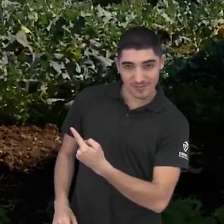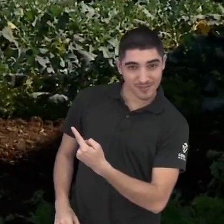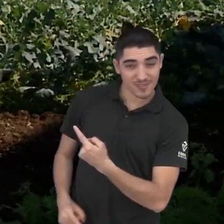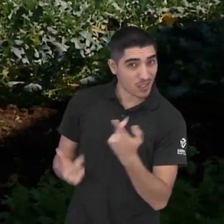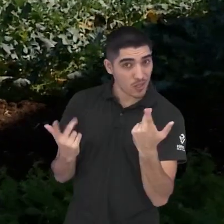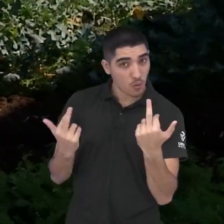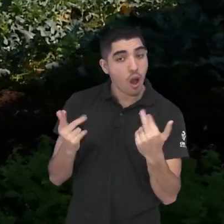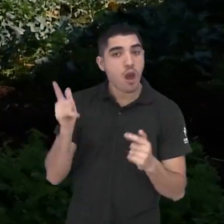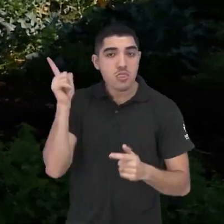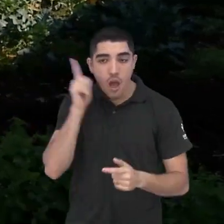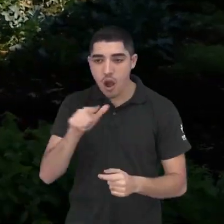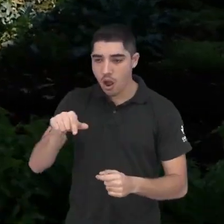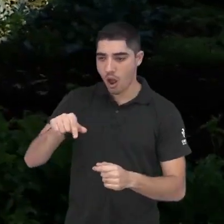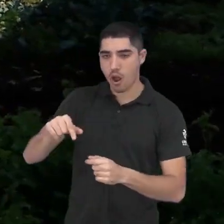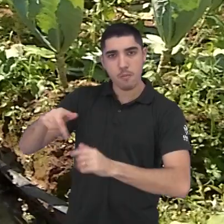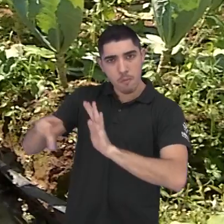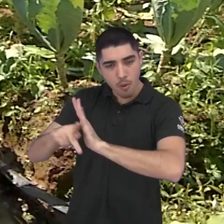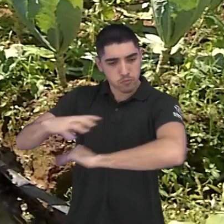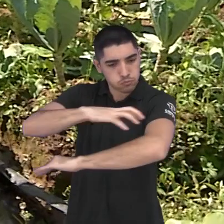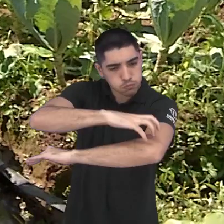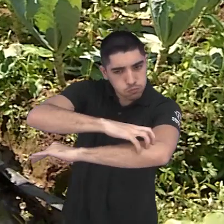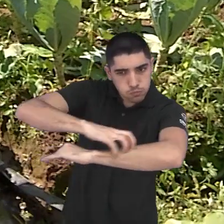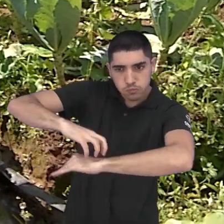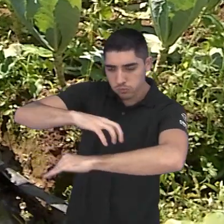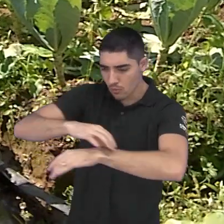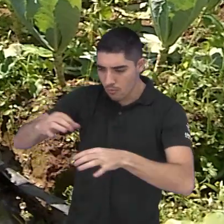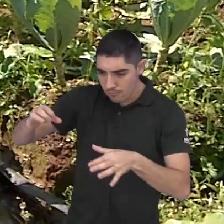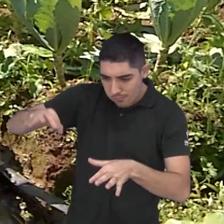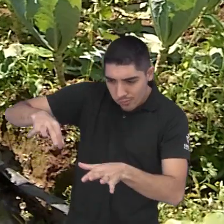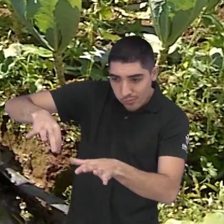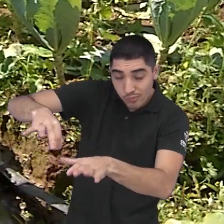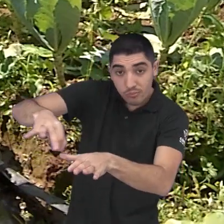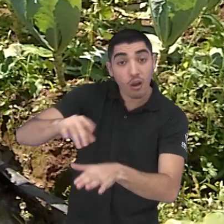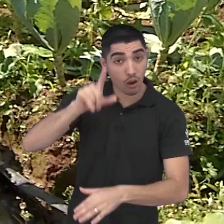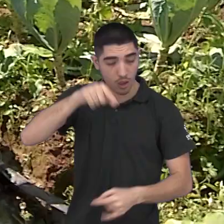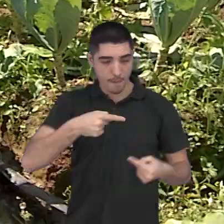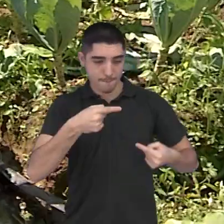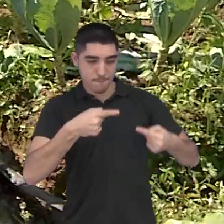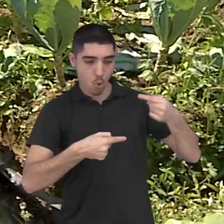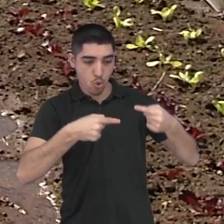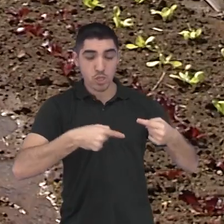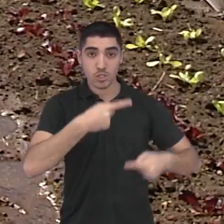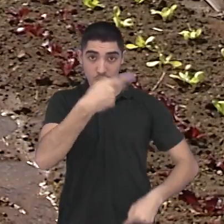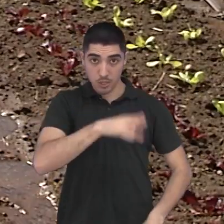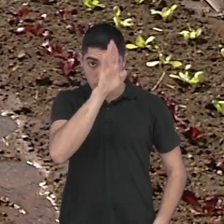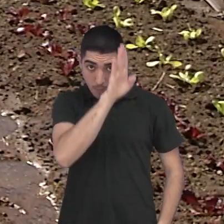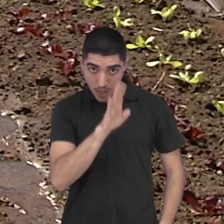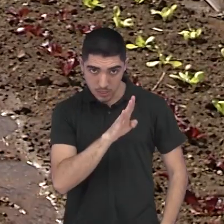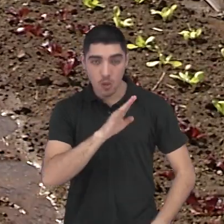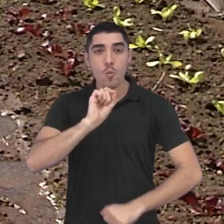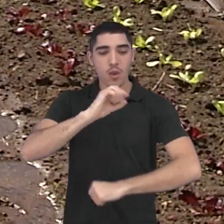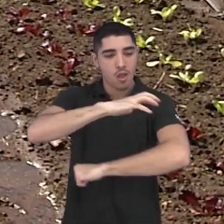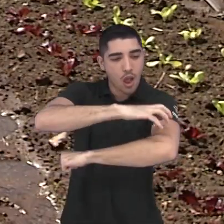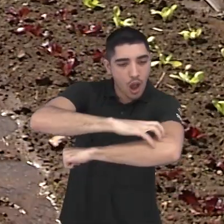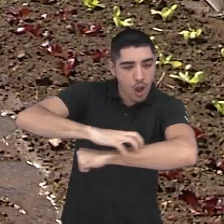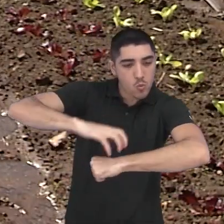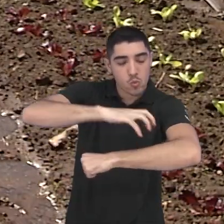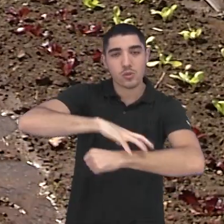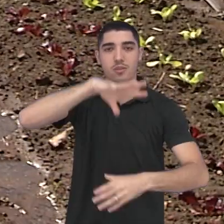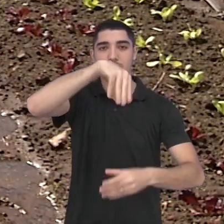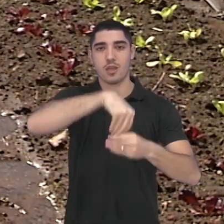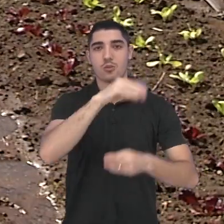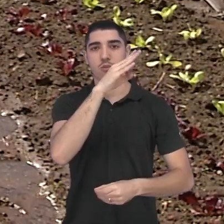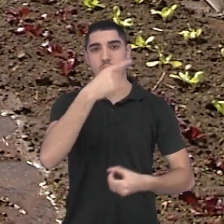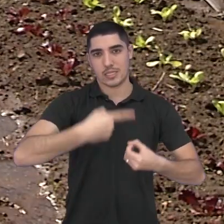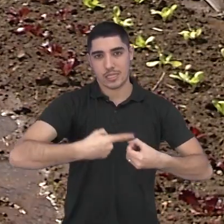espaços Livres como estava essa área e dar são para locais subutilizados é um dos objetivos da política